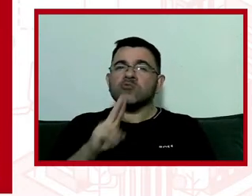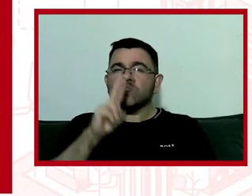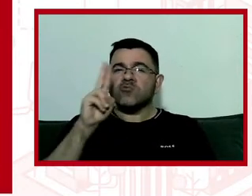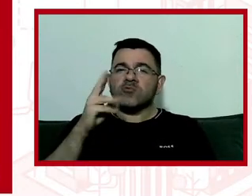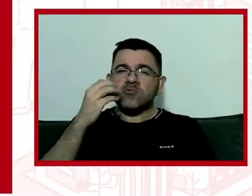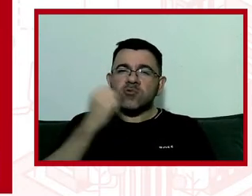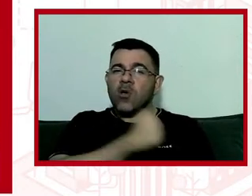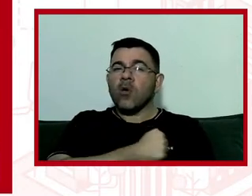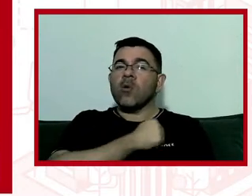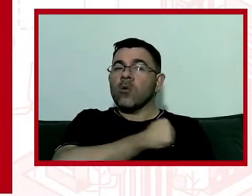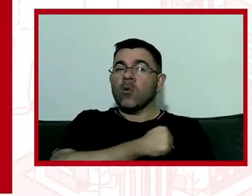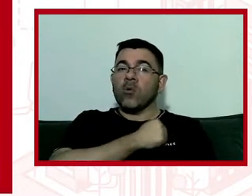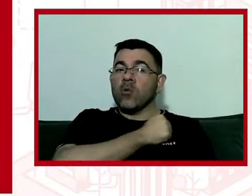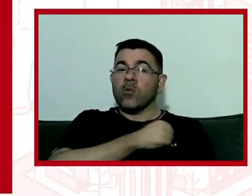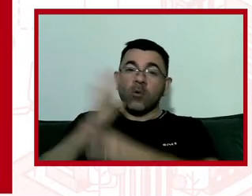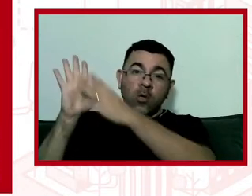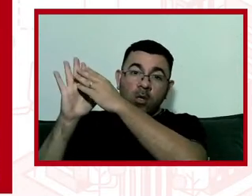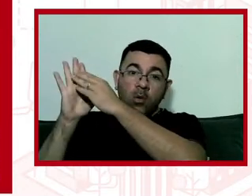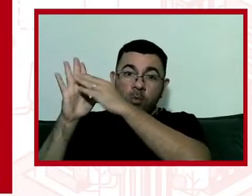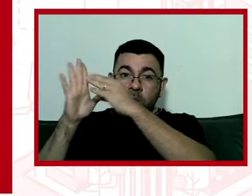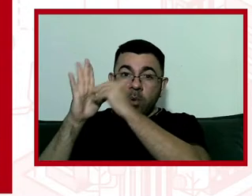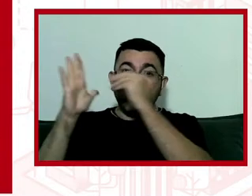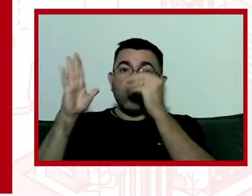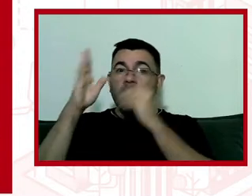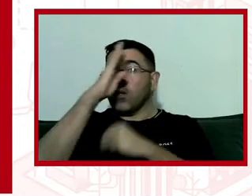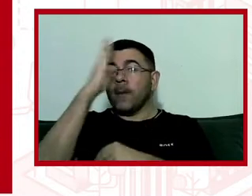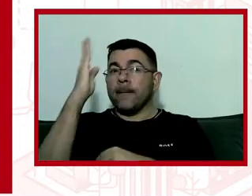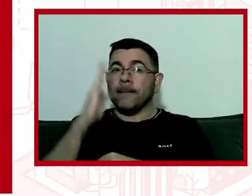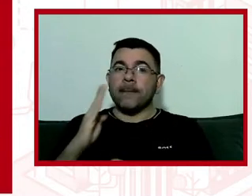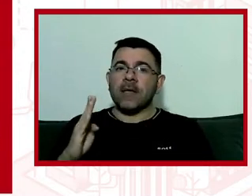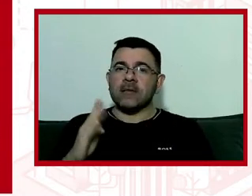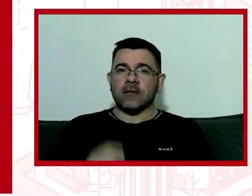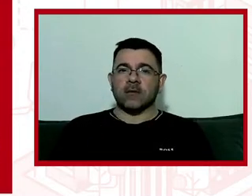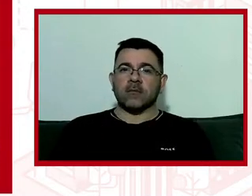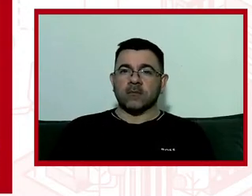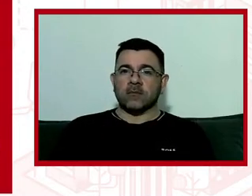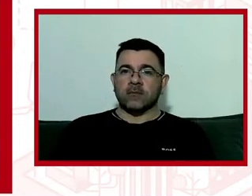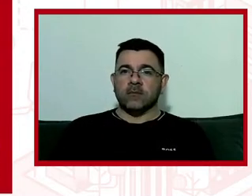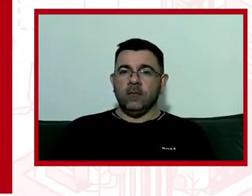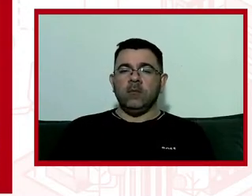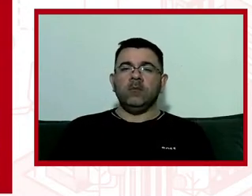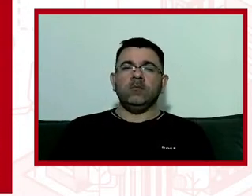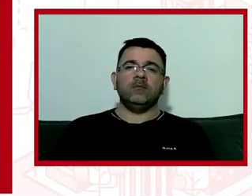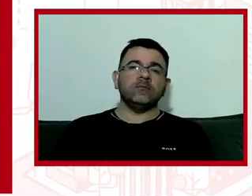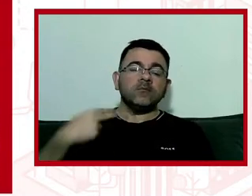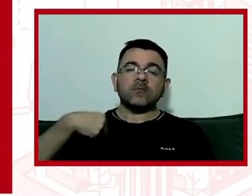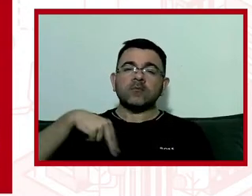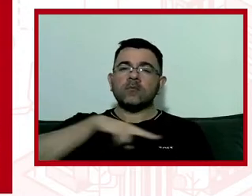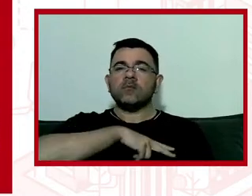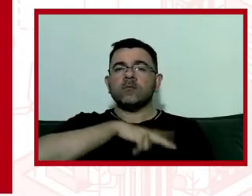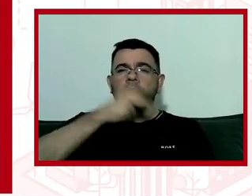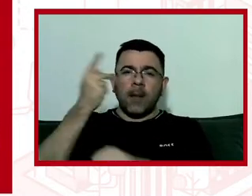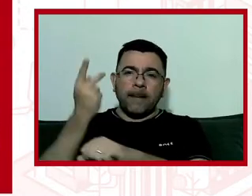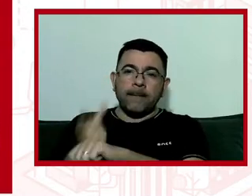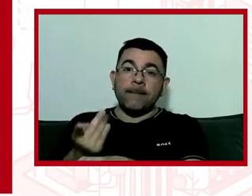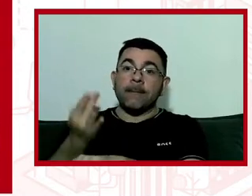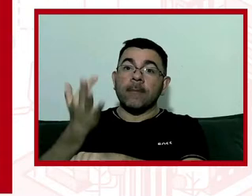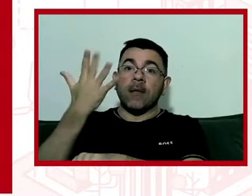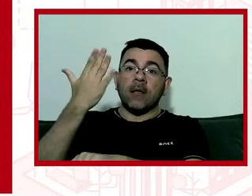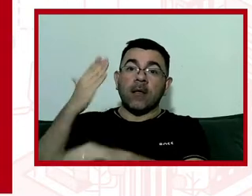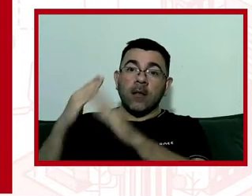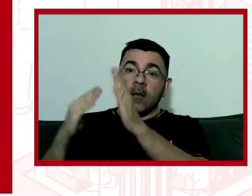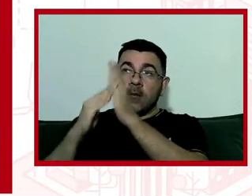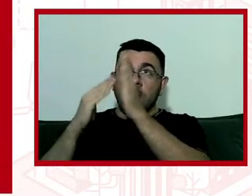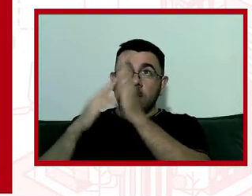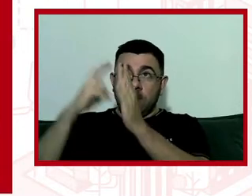como modelo eh pro Brasil todo recentemente foi nós fomos premiados como a cidade mais inteligente do Brasil